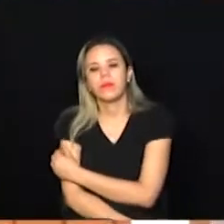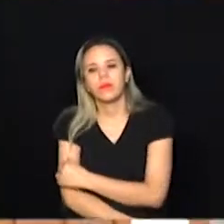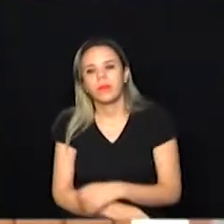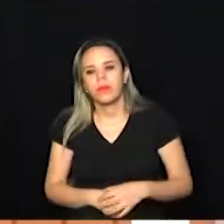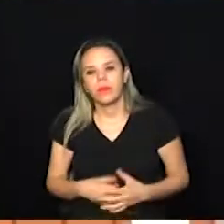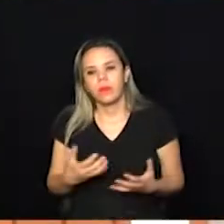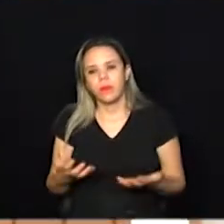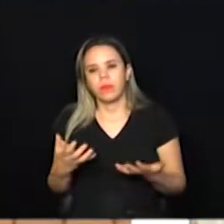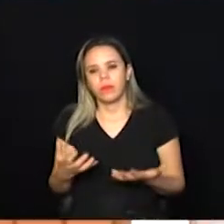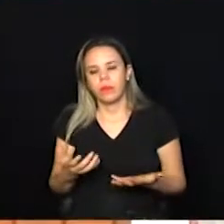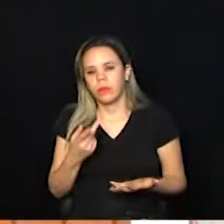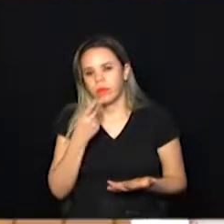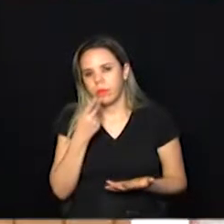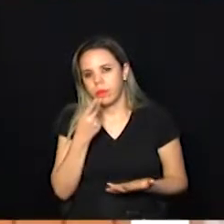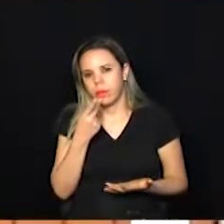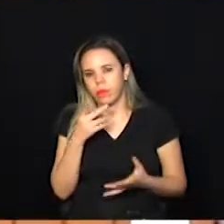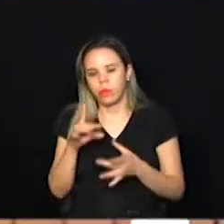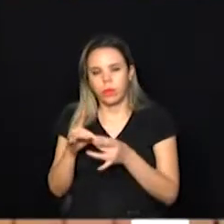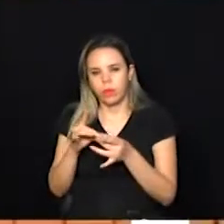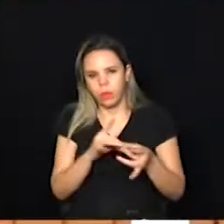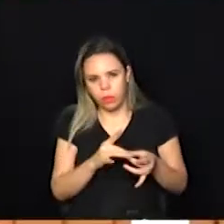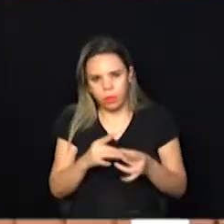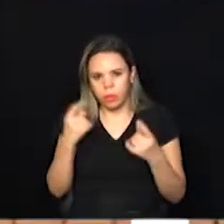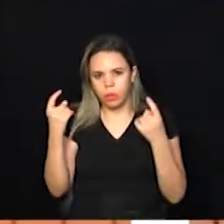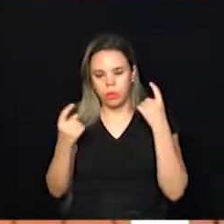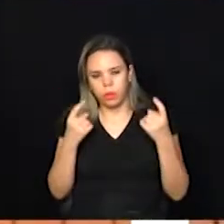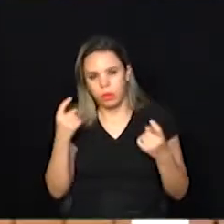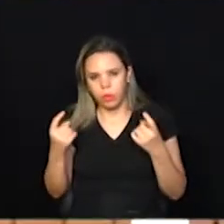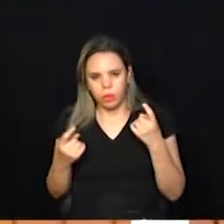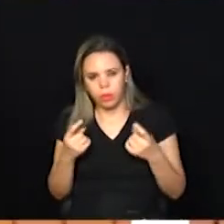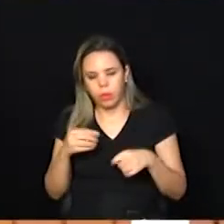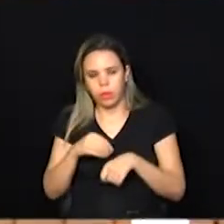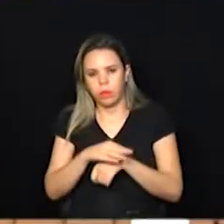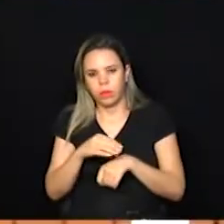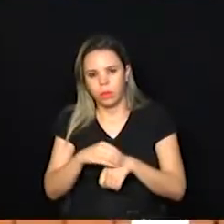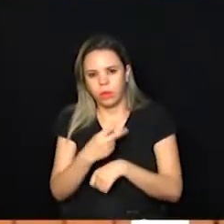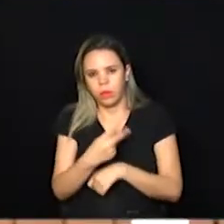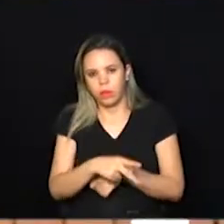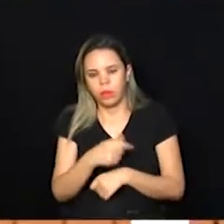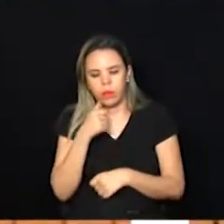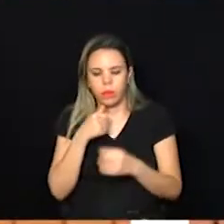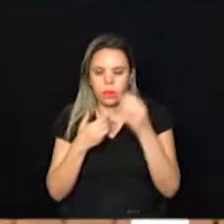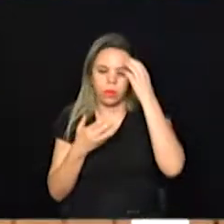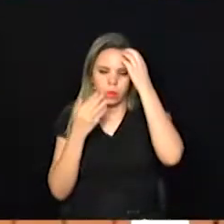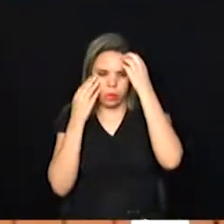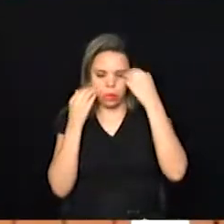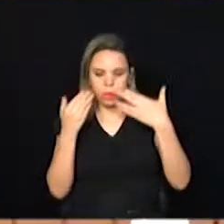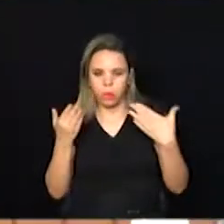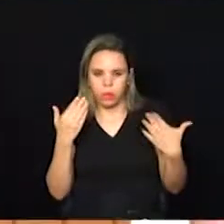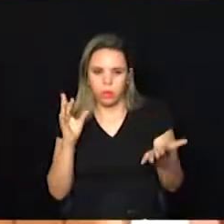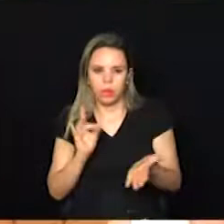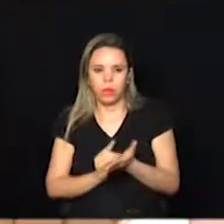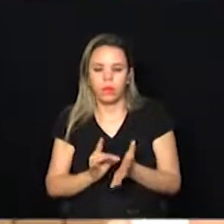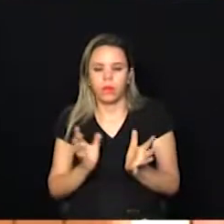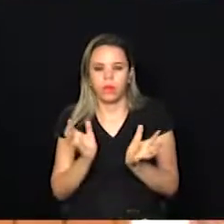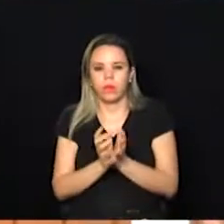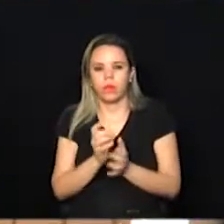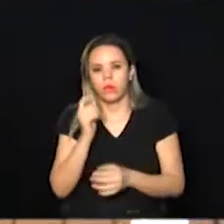Quero, né, me somar a essa preocupação trazida por ela, porque, inclusive, foi um debate que a gente realizou na